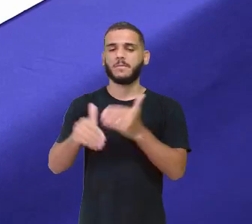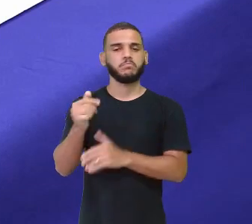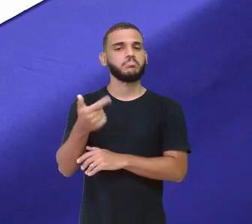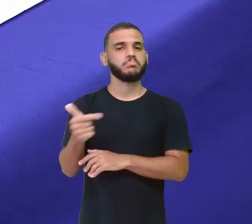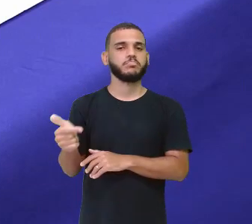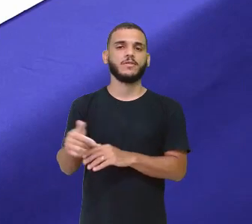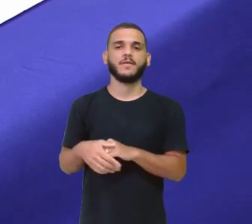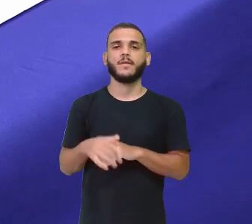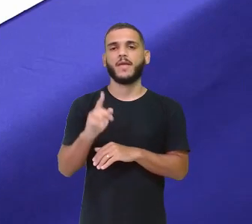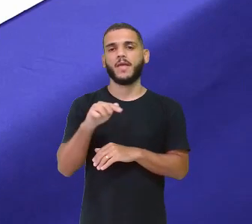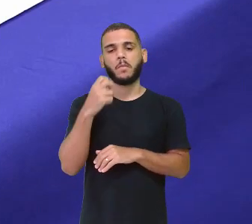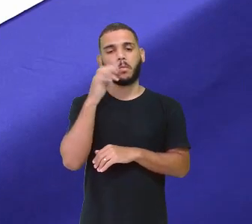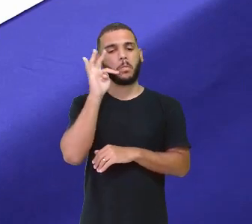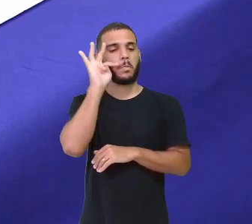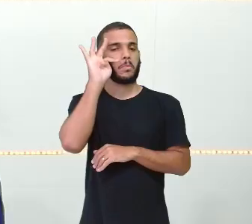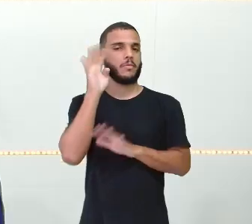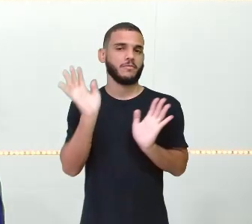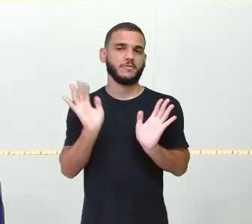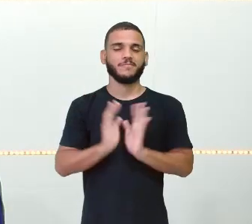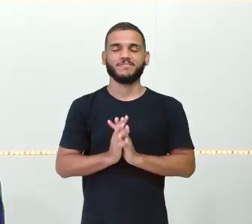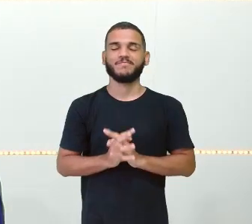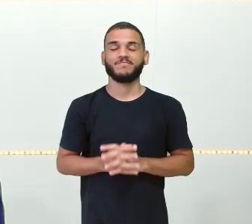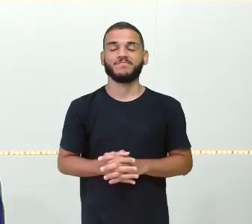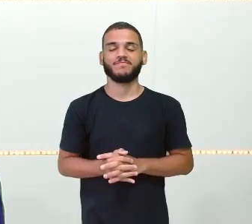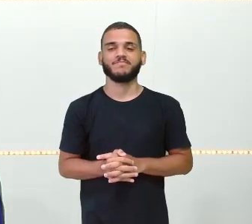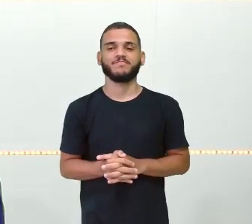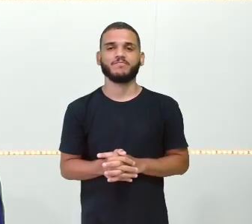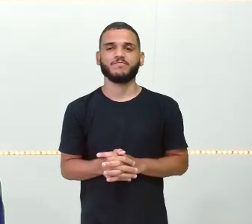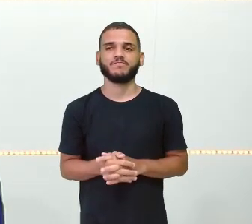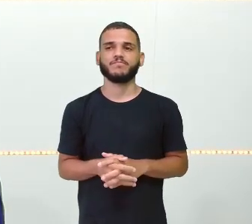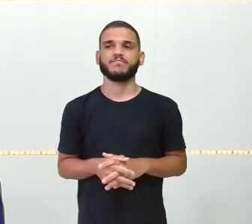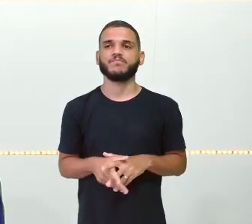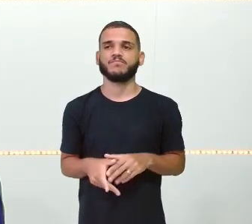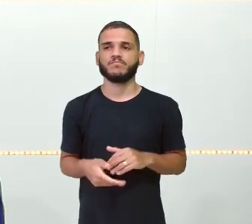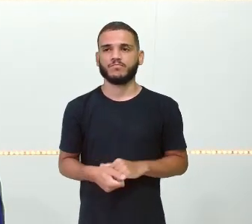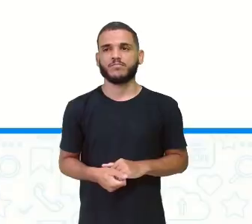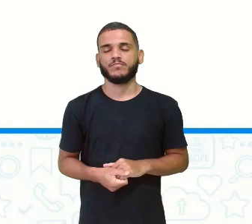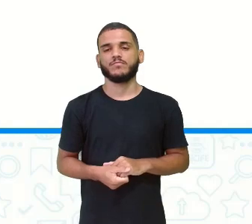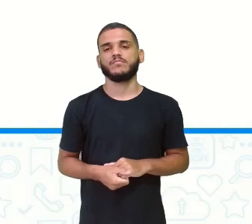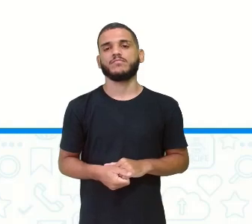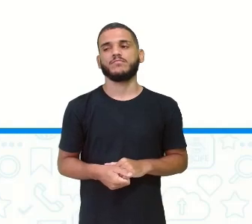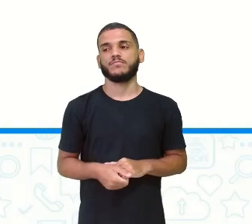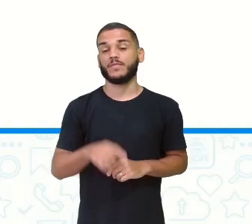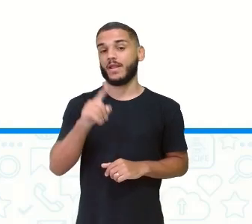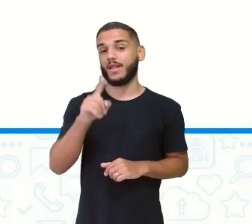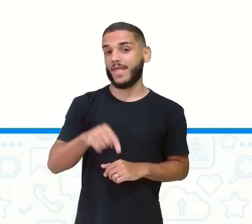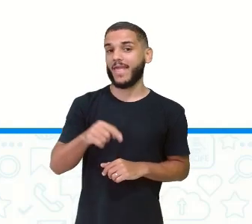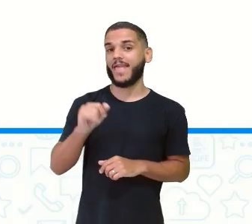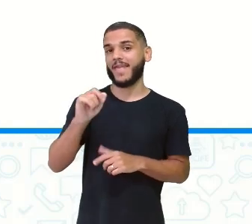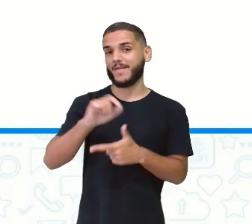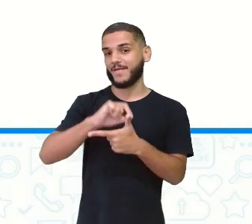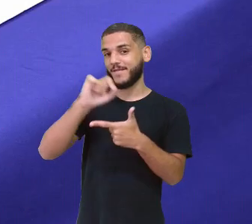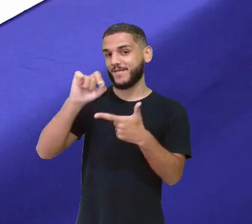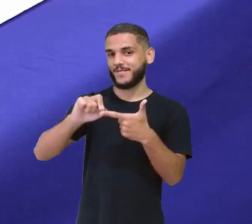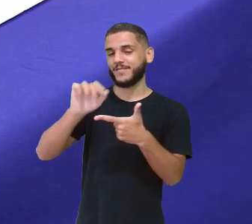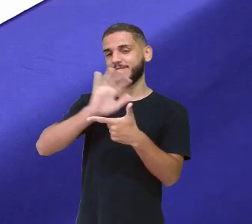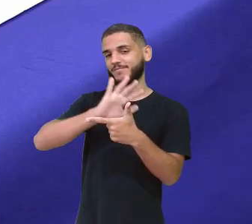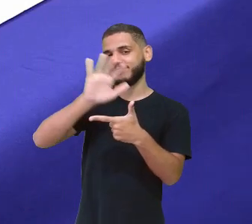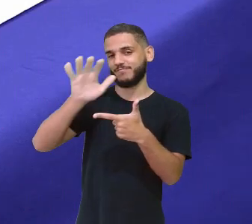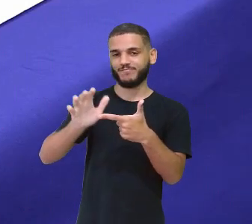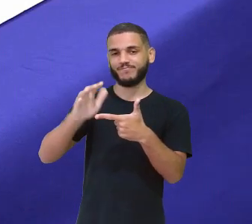bem tímidos aí no chat. Mas vamos lá. Sou um sólido, então todos os sólidos estão aqui, né? Uma